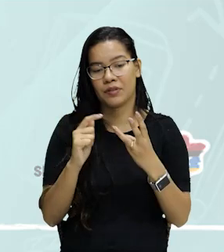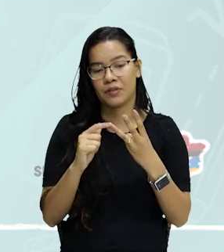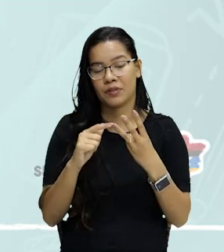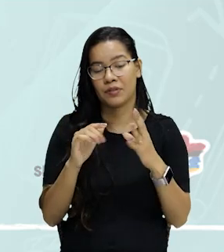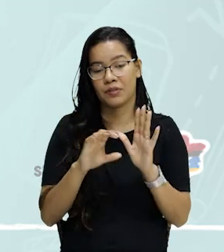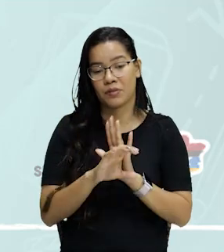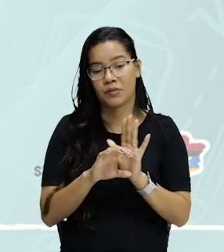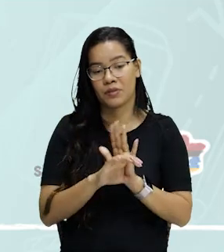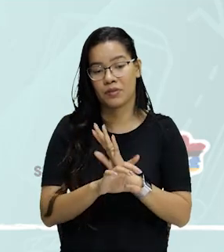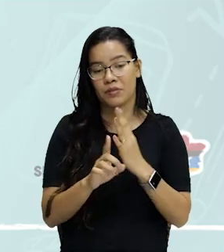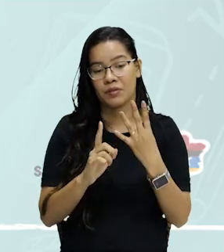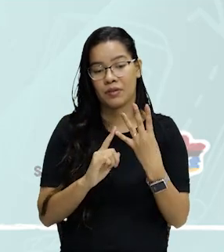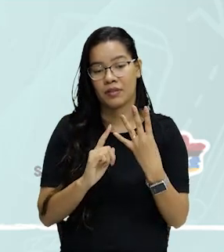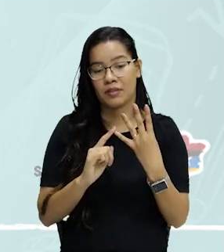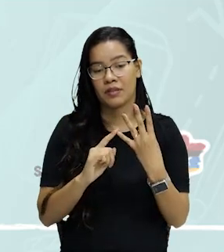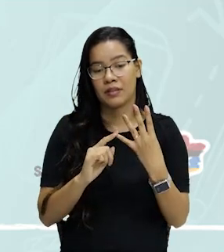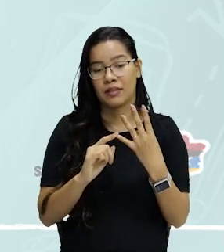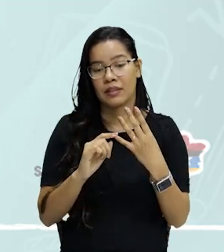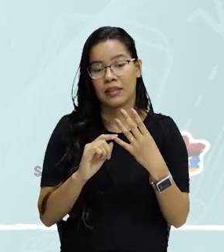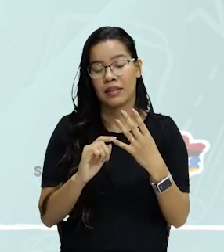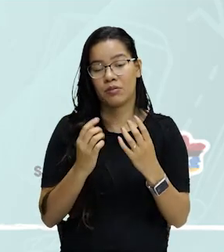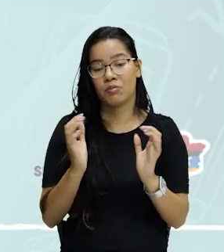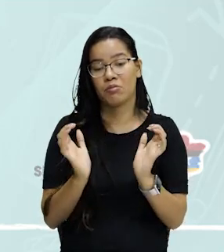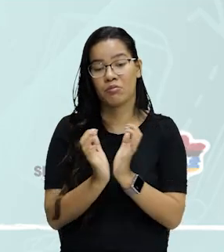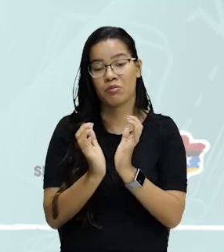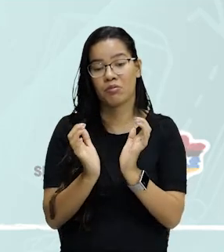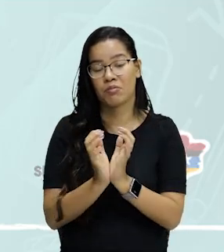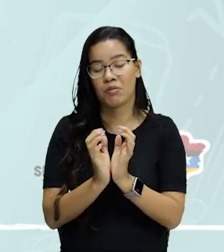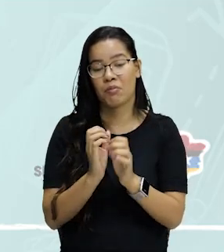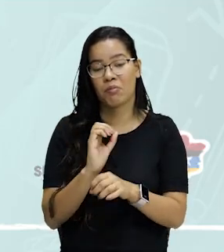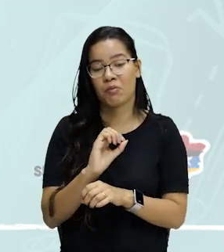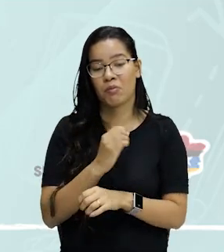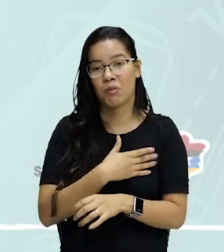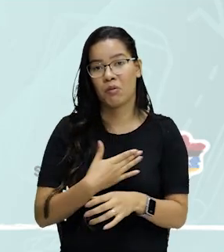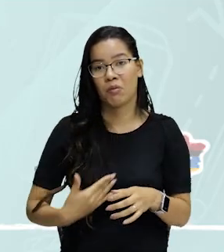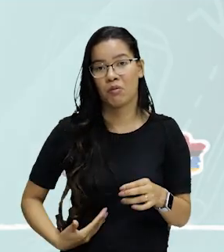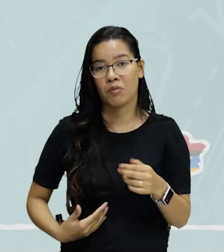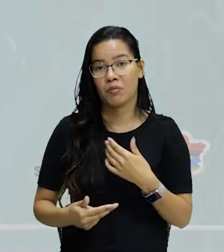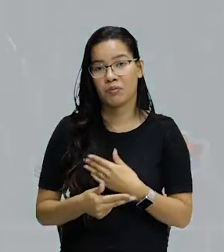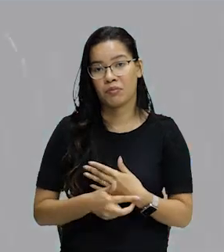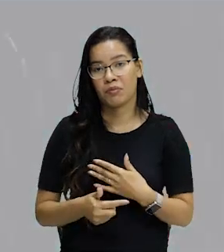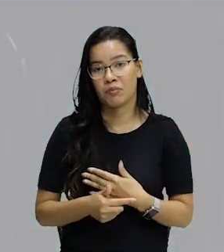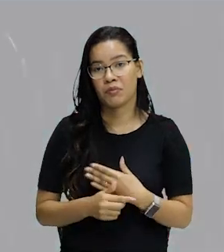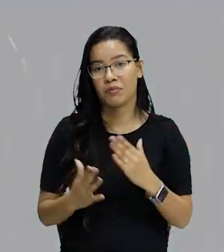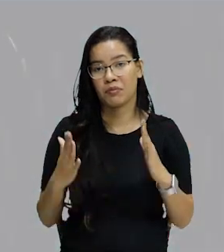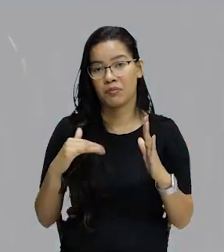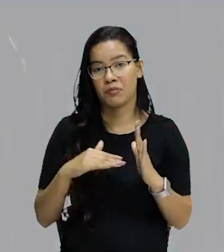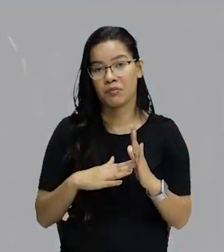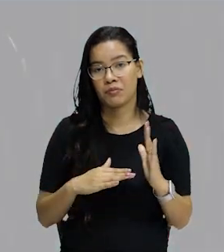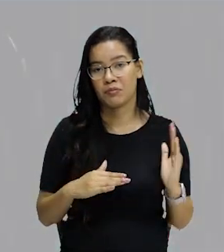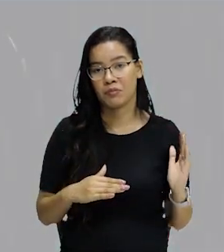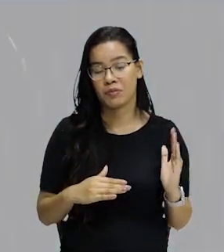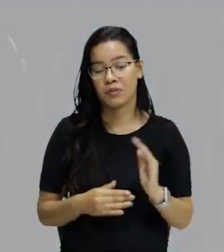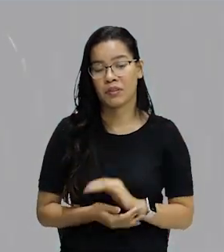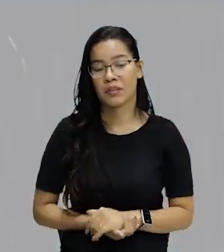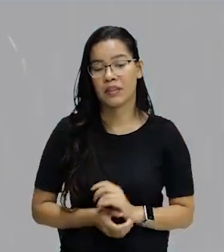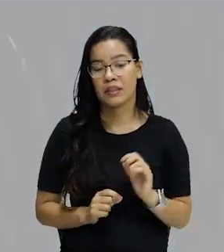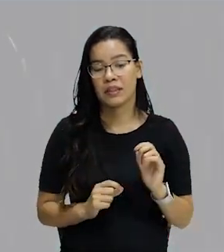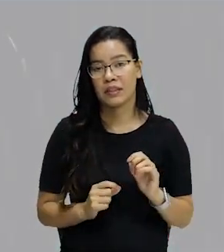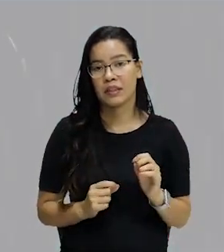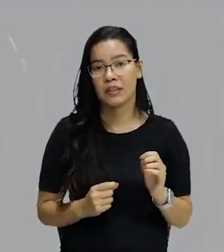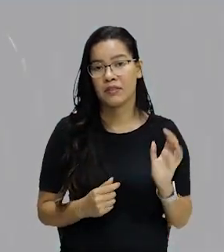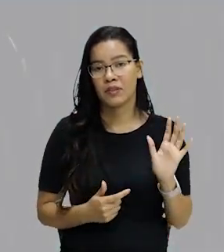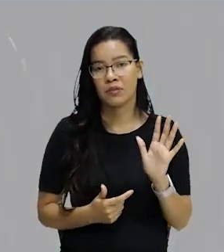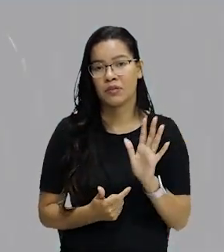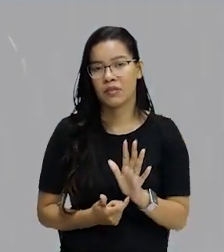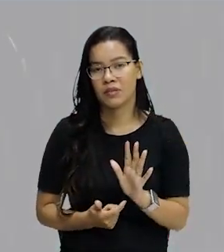vou conceituar os equipamentos que são necessários sempre que a gente for falar de algum esporte de aventura que leva em